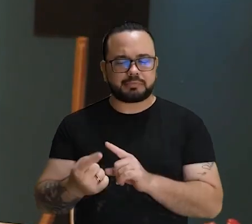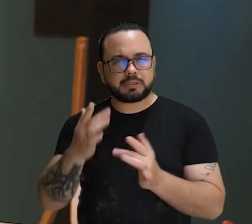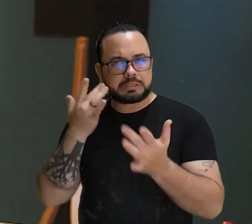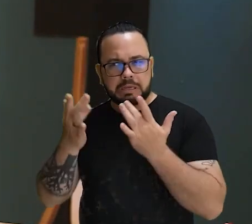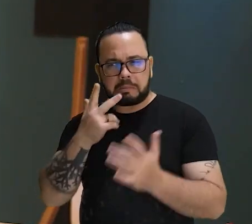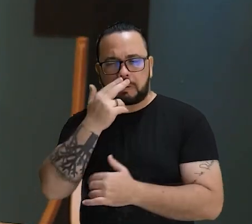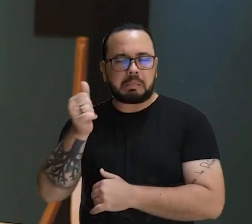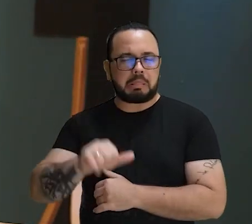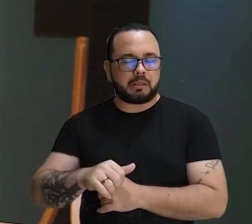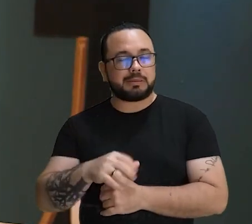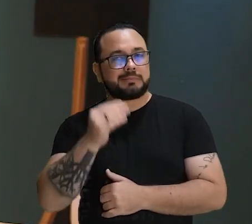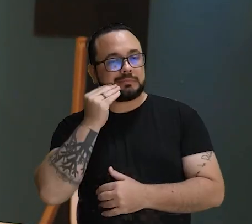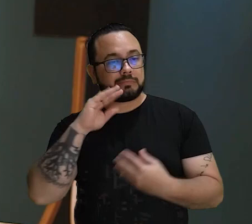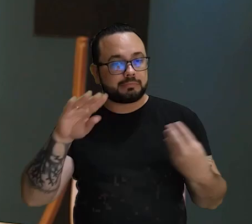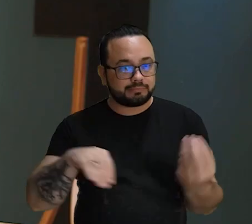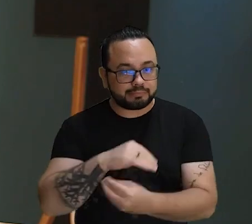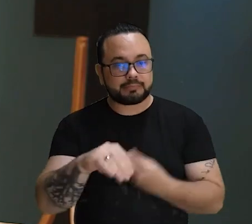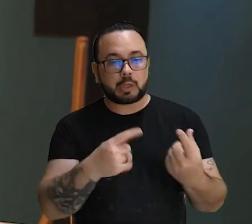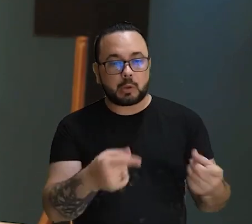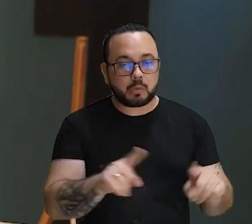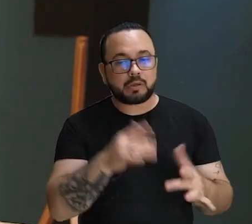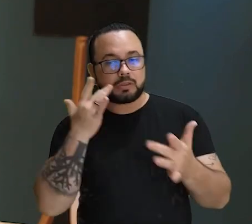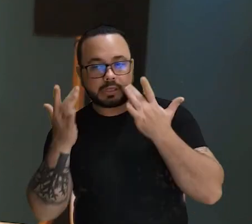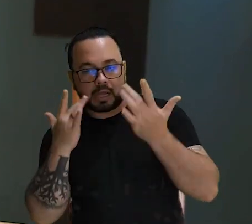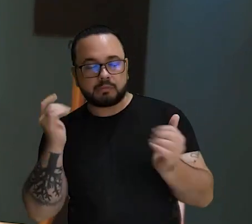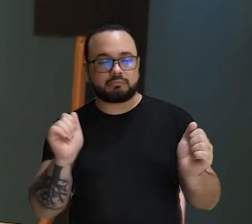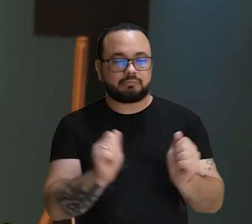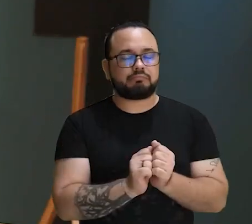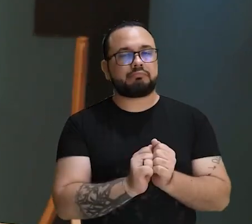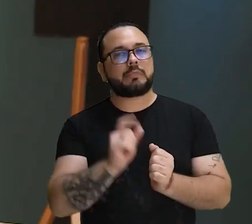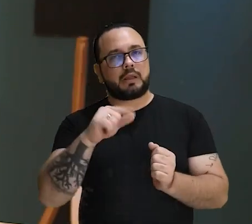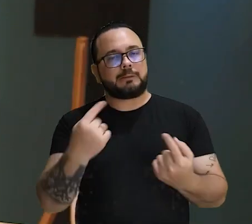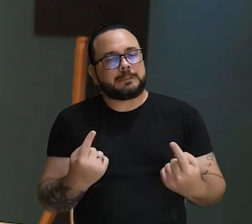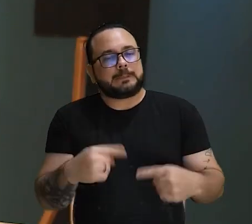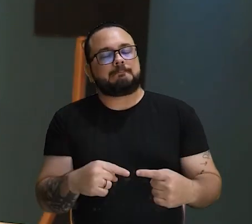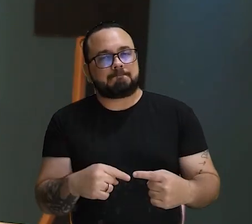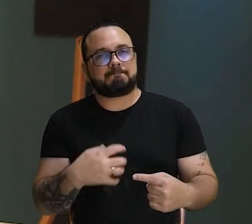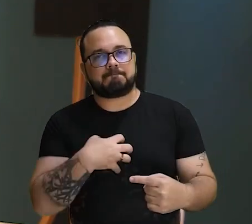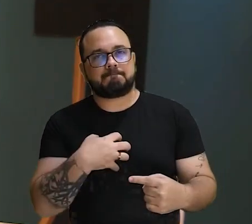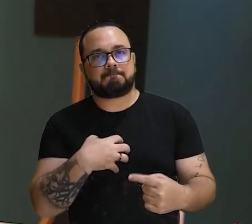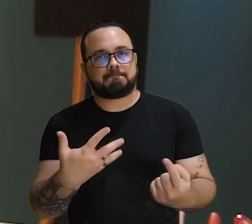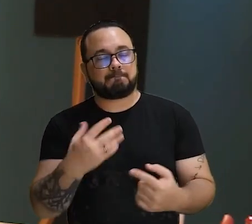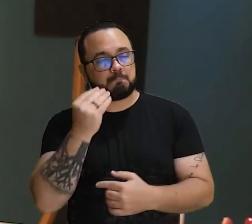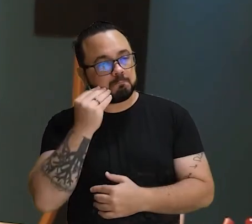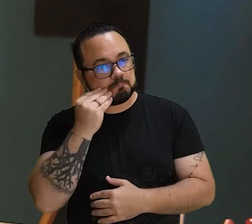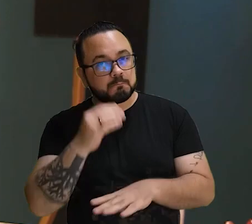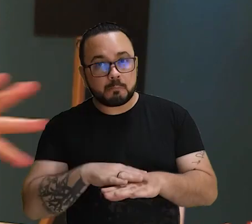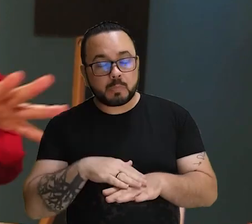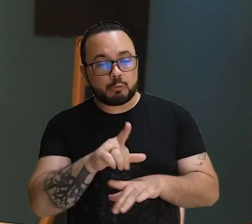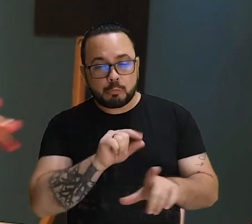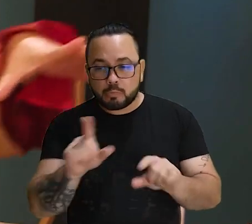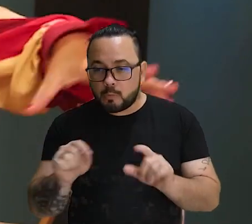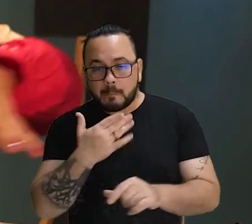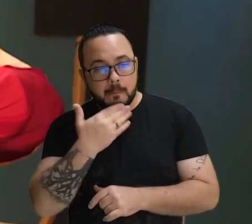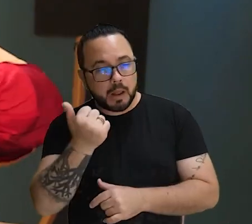xoxa. Então tentar juntar essa interface de linguagem na potência, né? Uhum. É um desafio, tipo assim, tentar pegar o